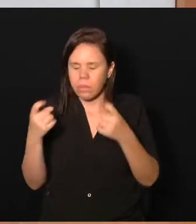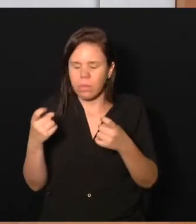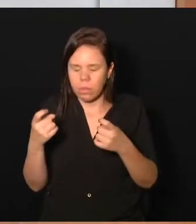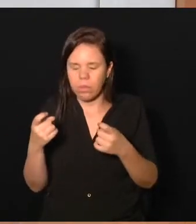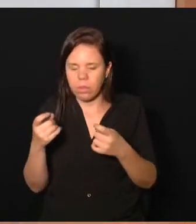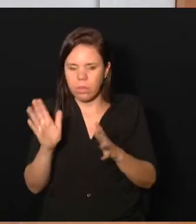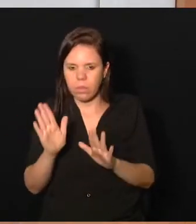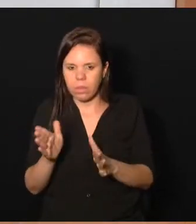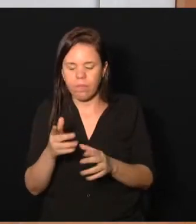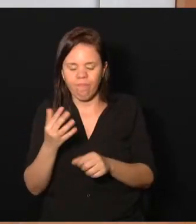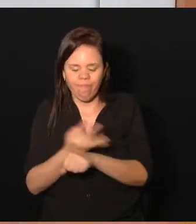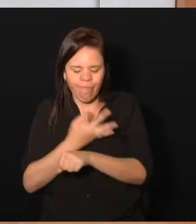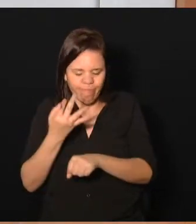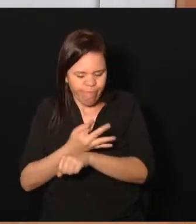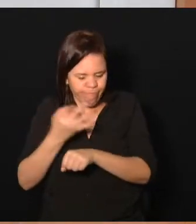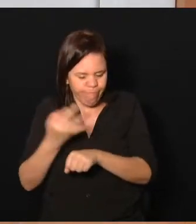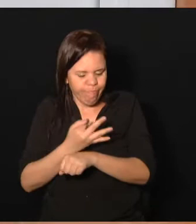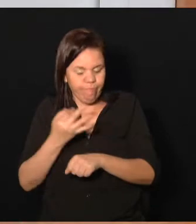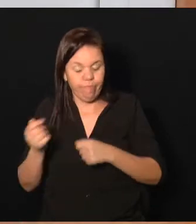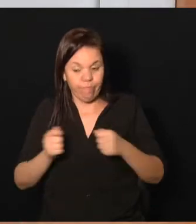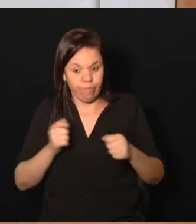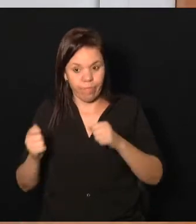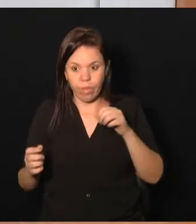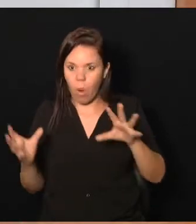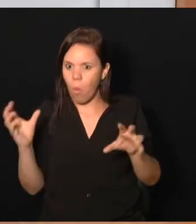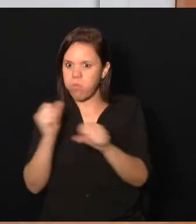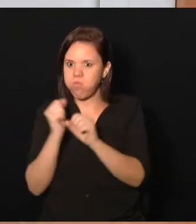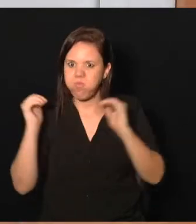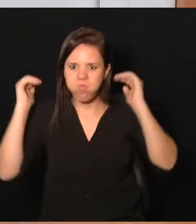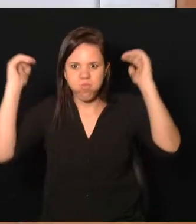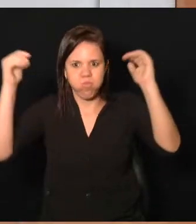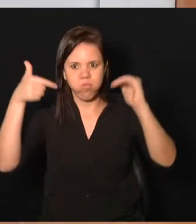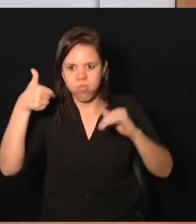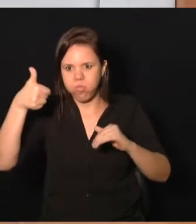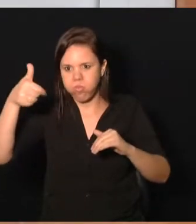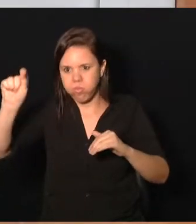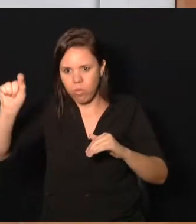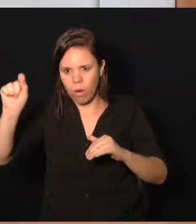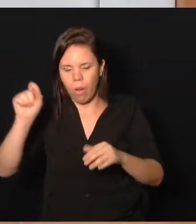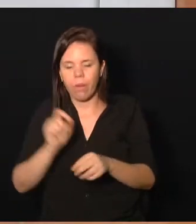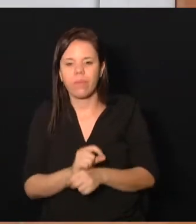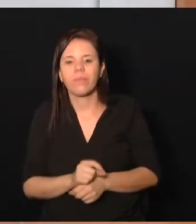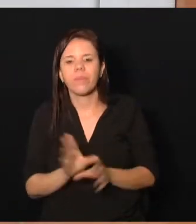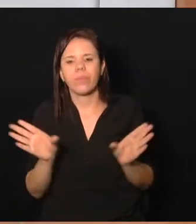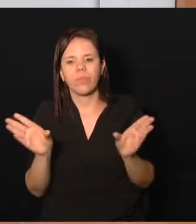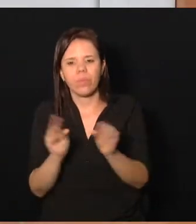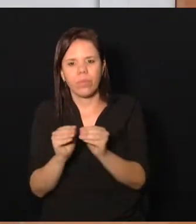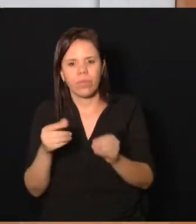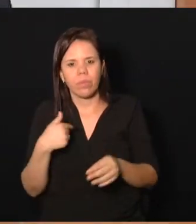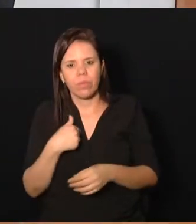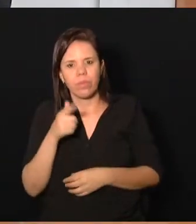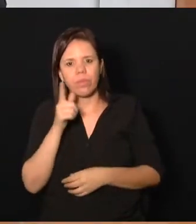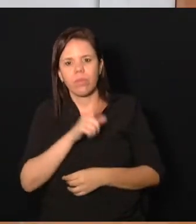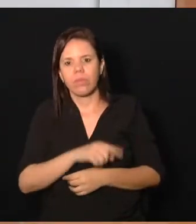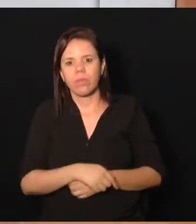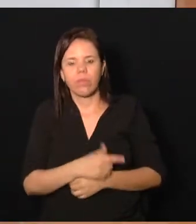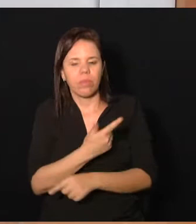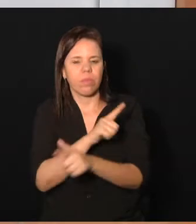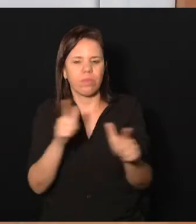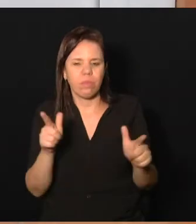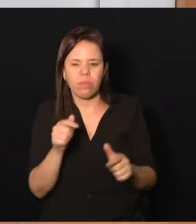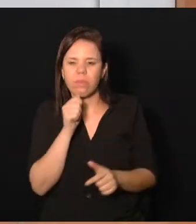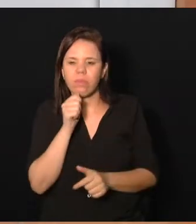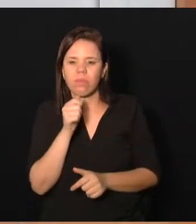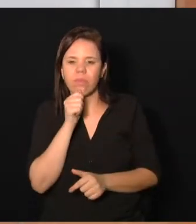saiu, mas eu segurei, foi nota máxima, nota 10. E esse fechamento, talvez até por não ter